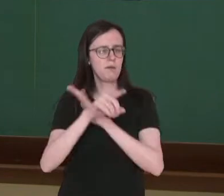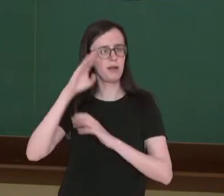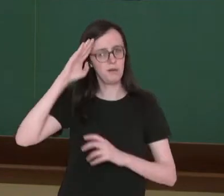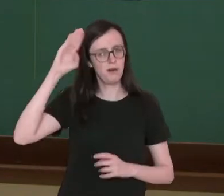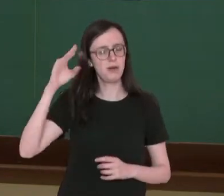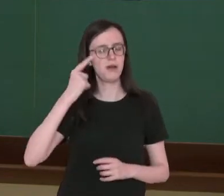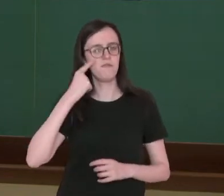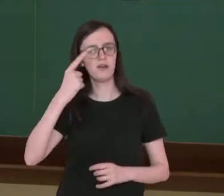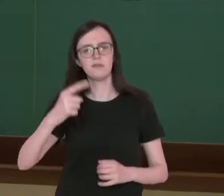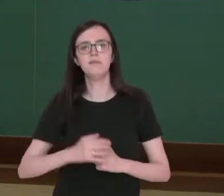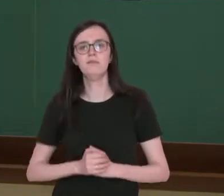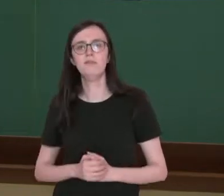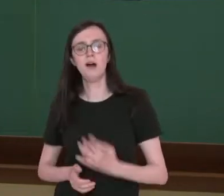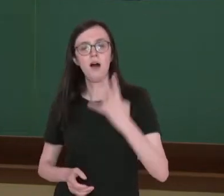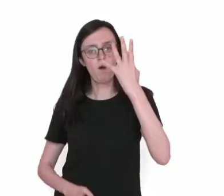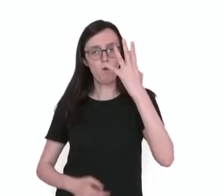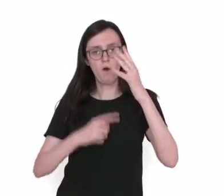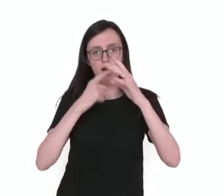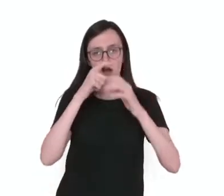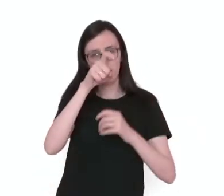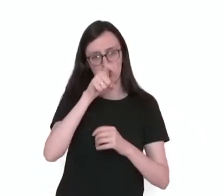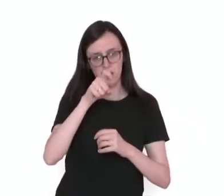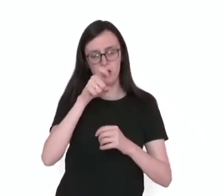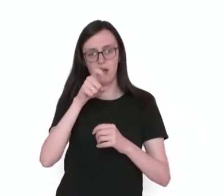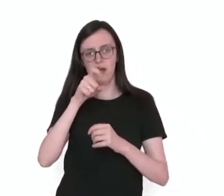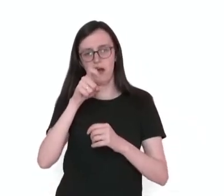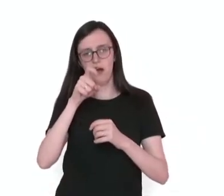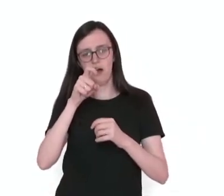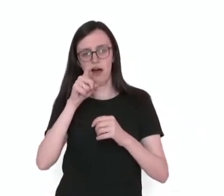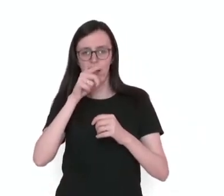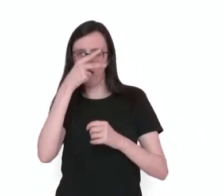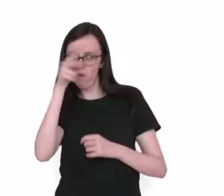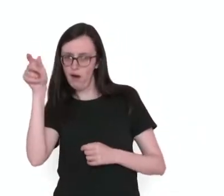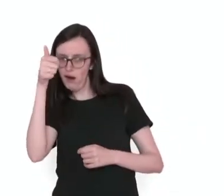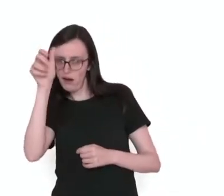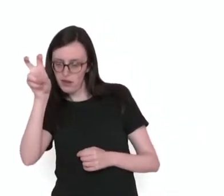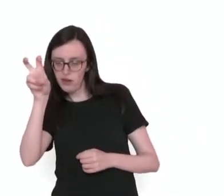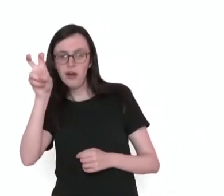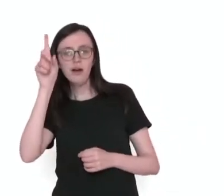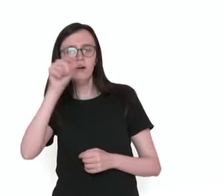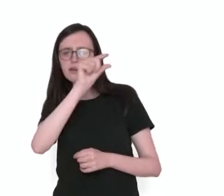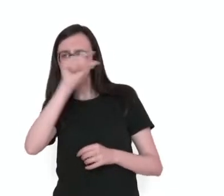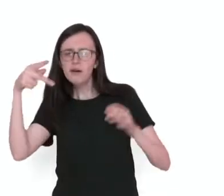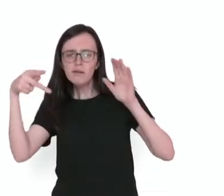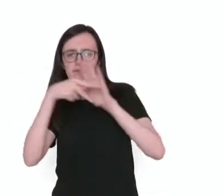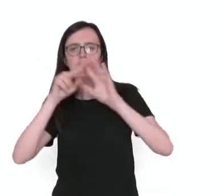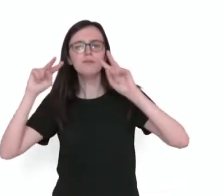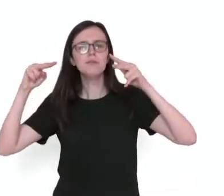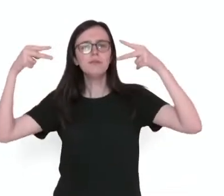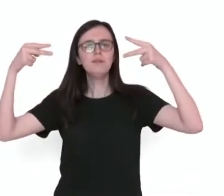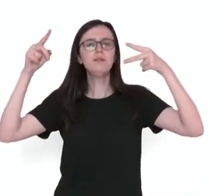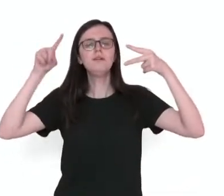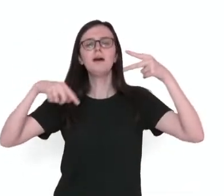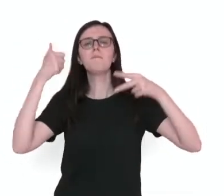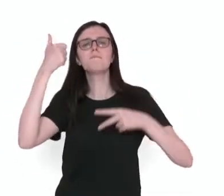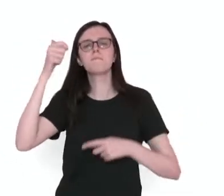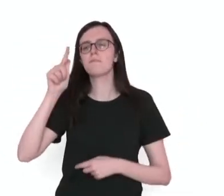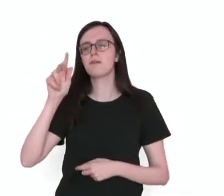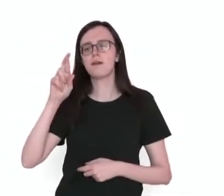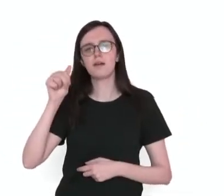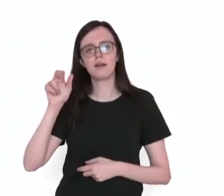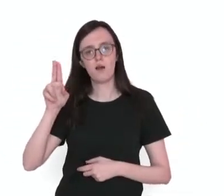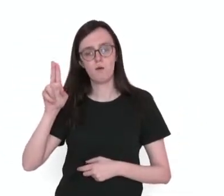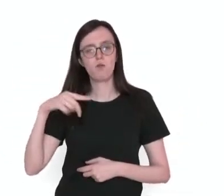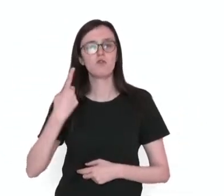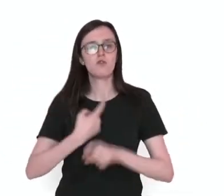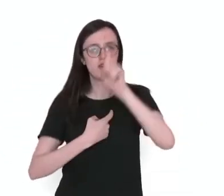vamos lá. 4x igual a 15 dá uma equação de primeiro grau. Isolando o x, passamos